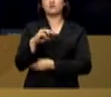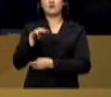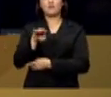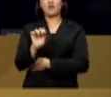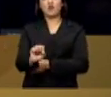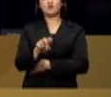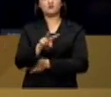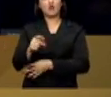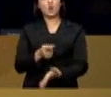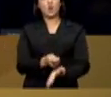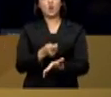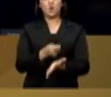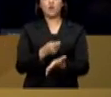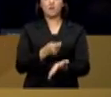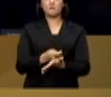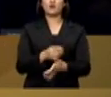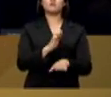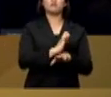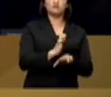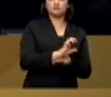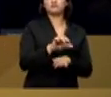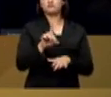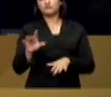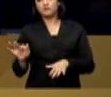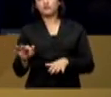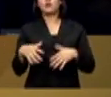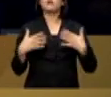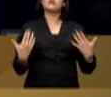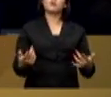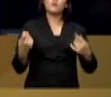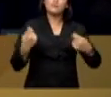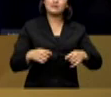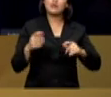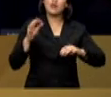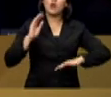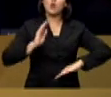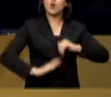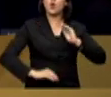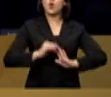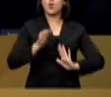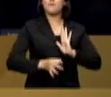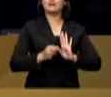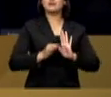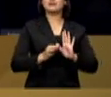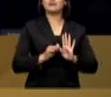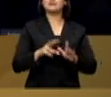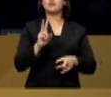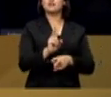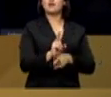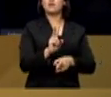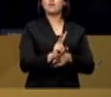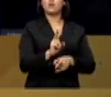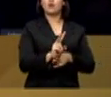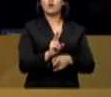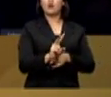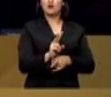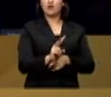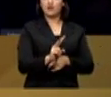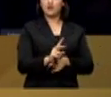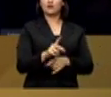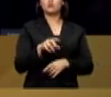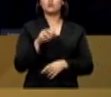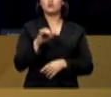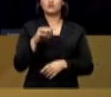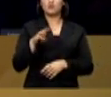operações interestaduais, aos Estados, ao Distrito Federal, é de se reconhecer a competência temporária para disciplinar o ICMS incidente nas operações